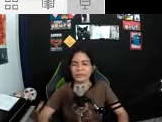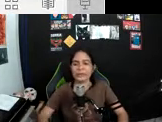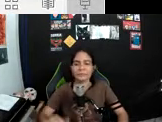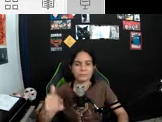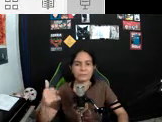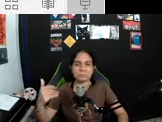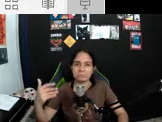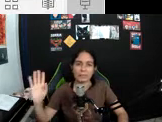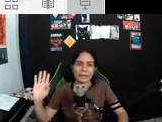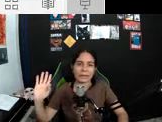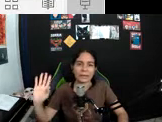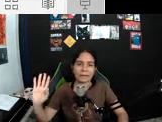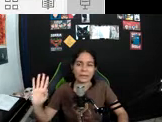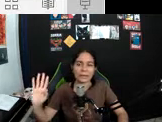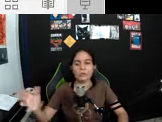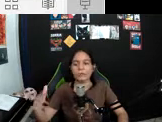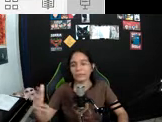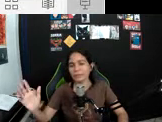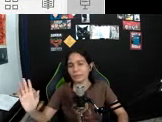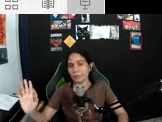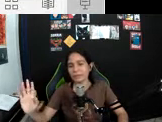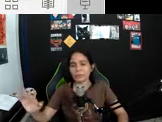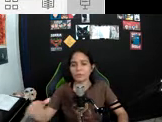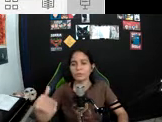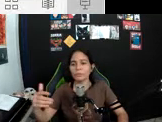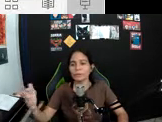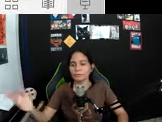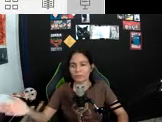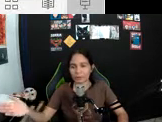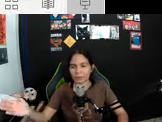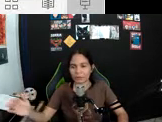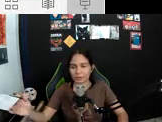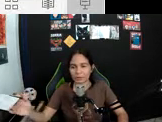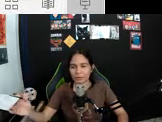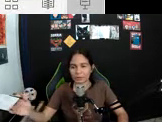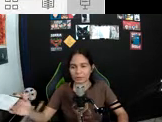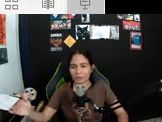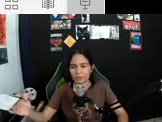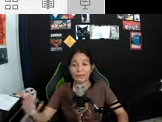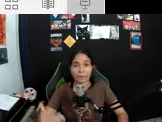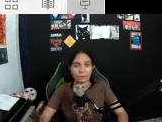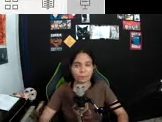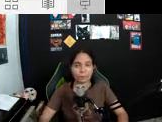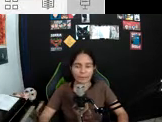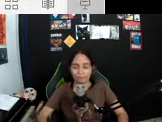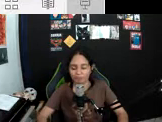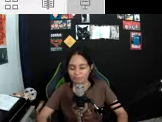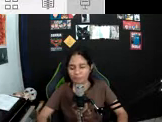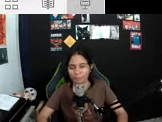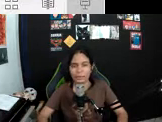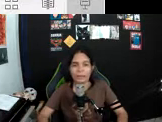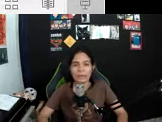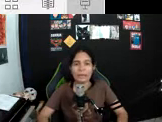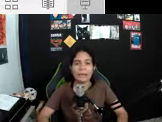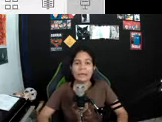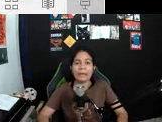que você, né, assuma as consequências de uma foto ali que você vem a tirar e publicar.